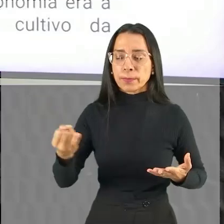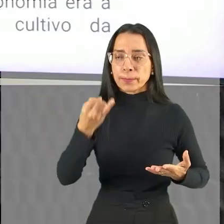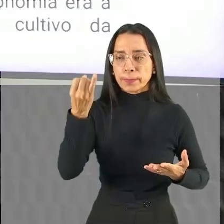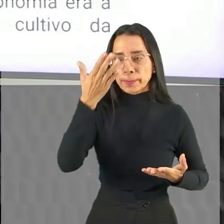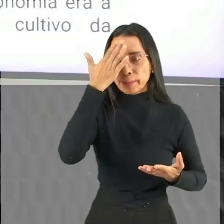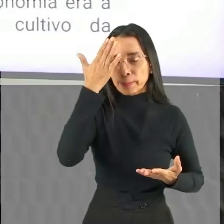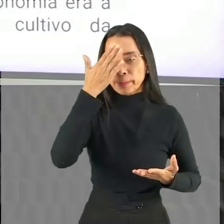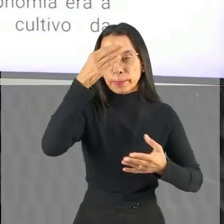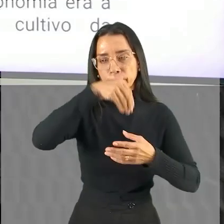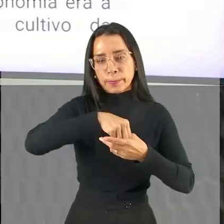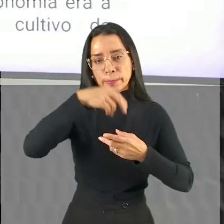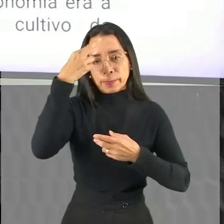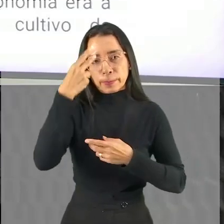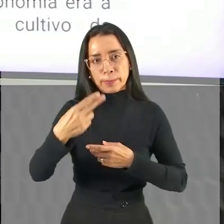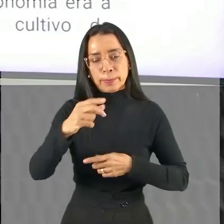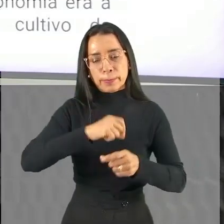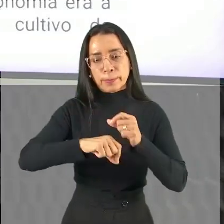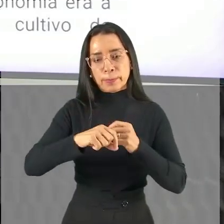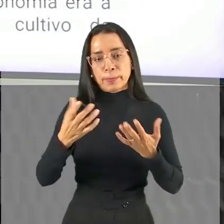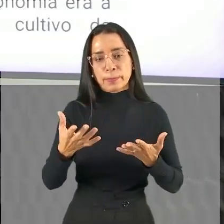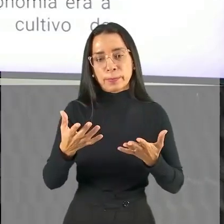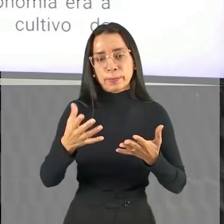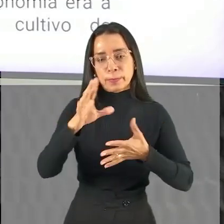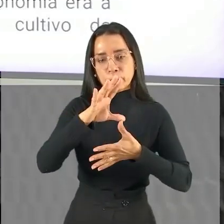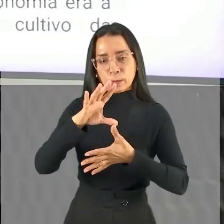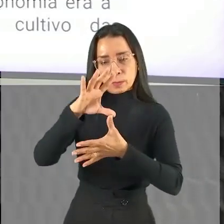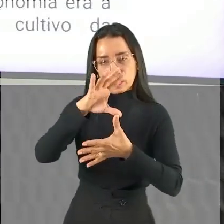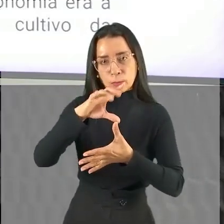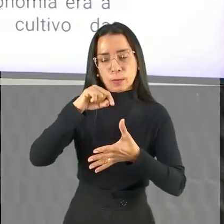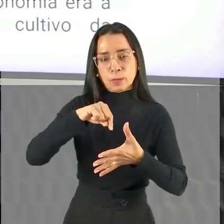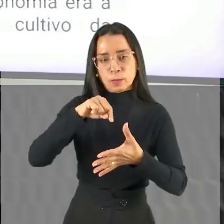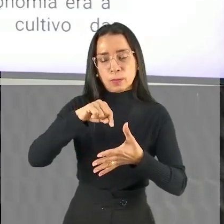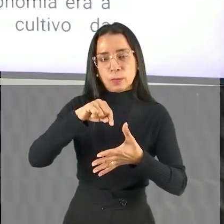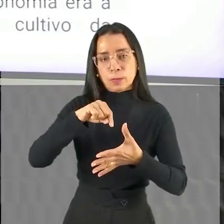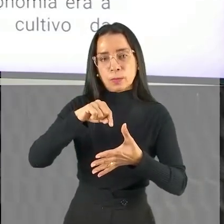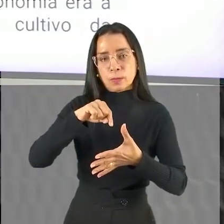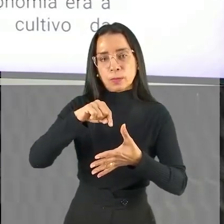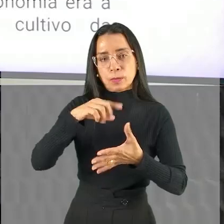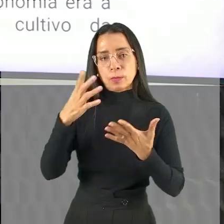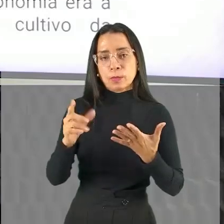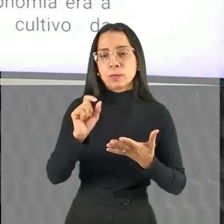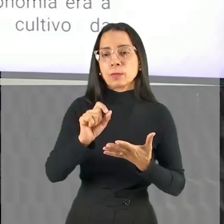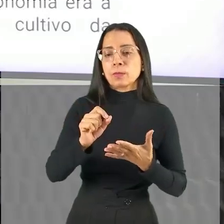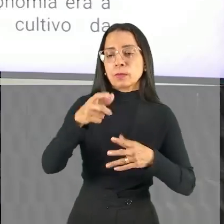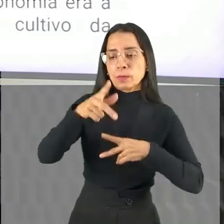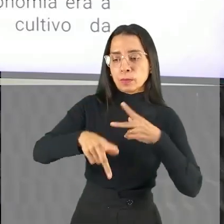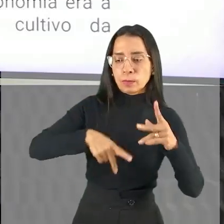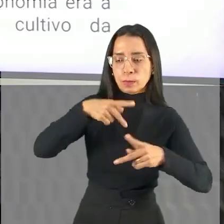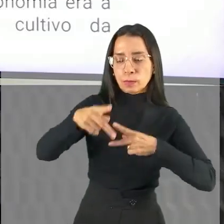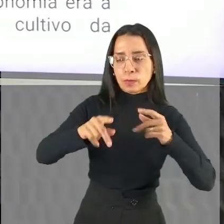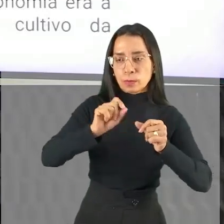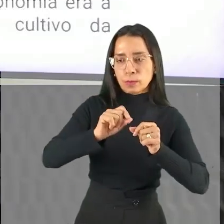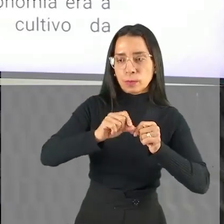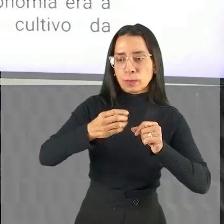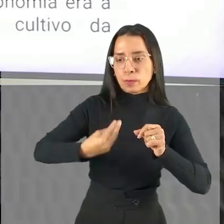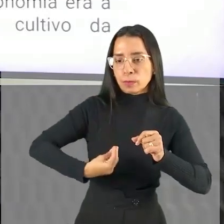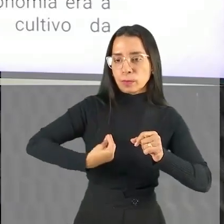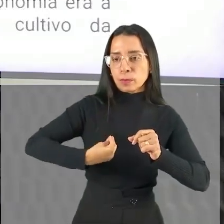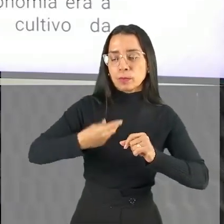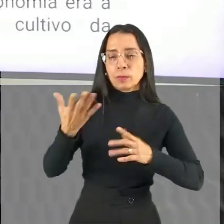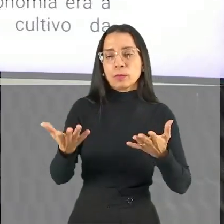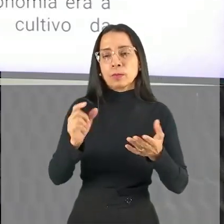importante entender que dentro da história do continente americano, ou história da América, né, esses povos se fizeram